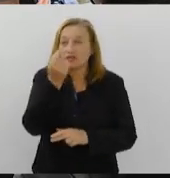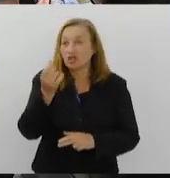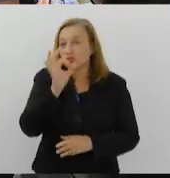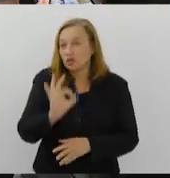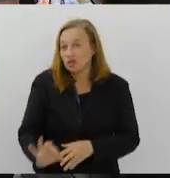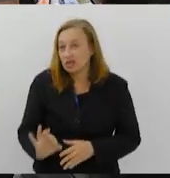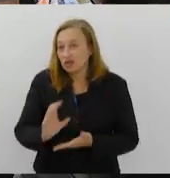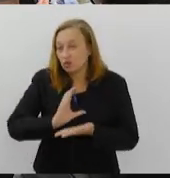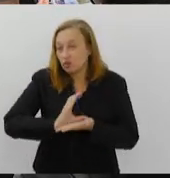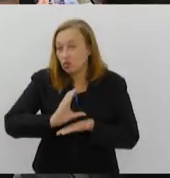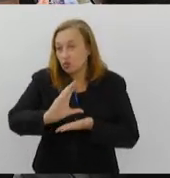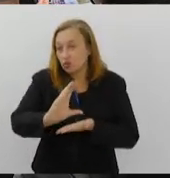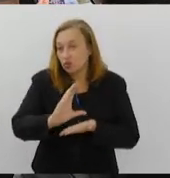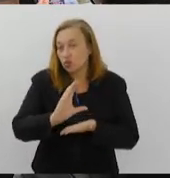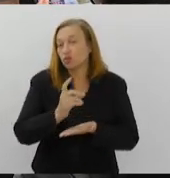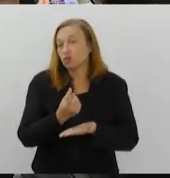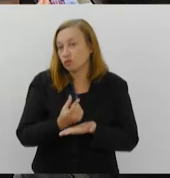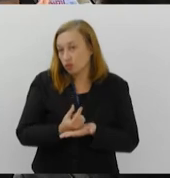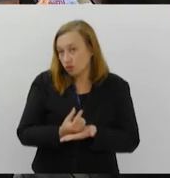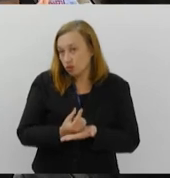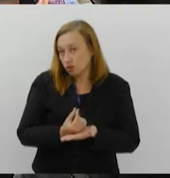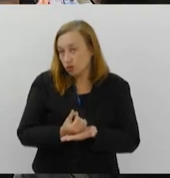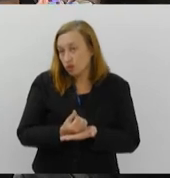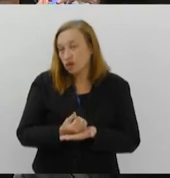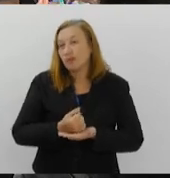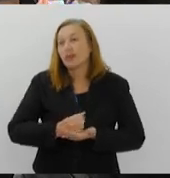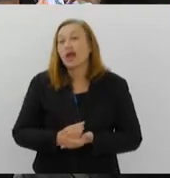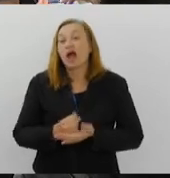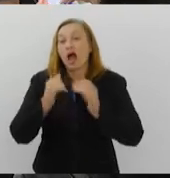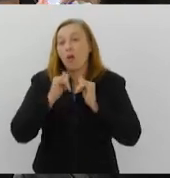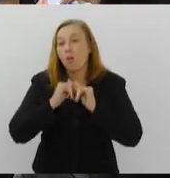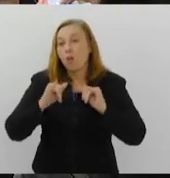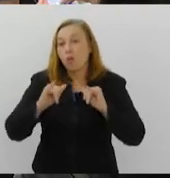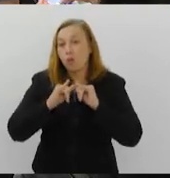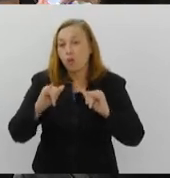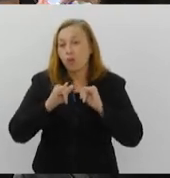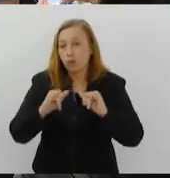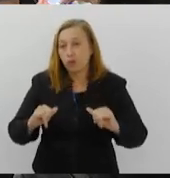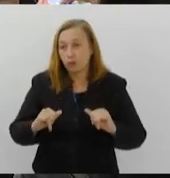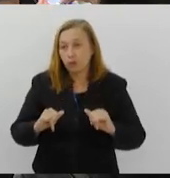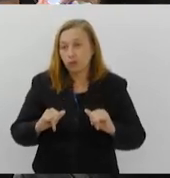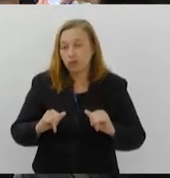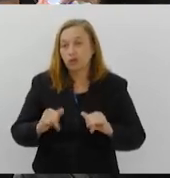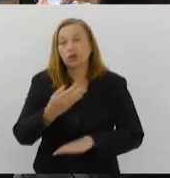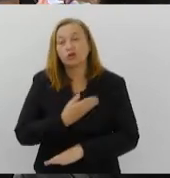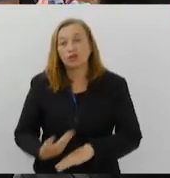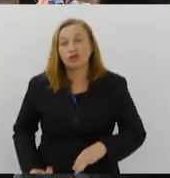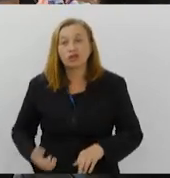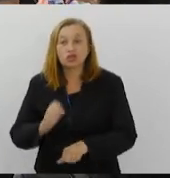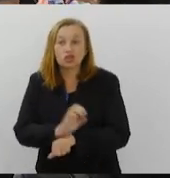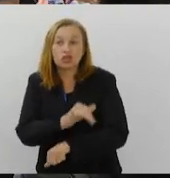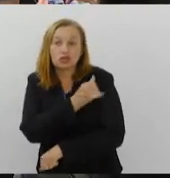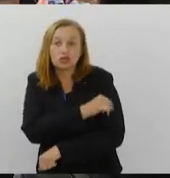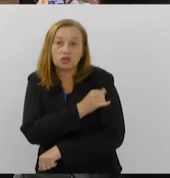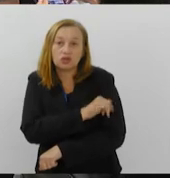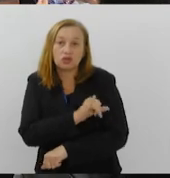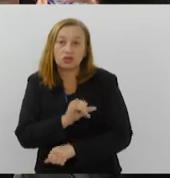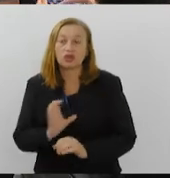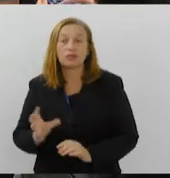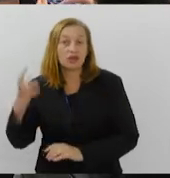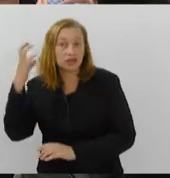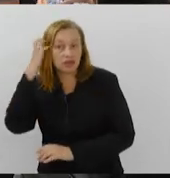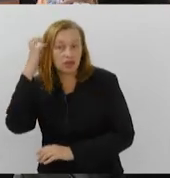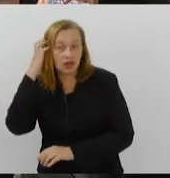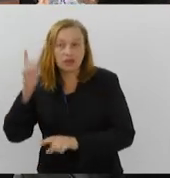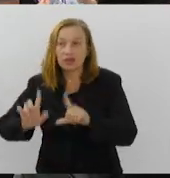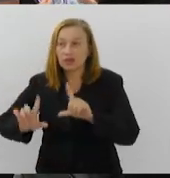recursos reservados à publicidade das iniciativas do governo do Estado do Rio de Janeiro para essas TVs,